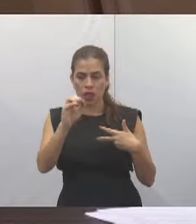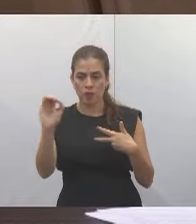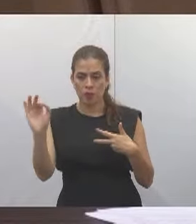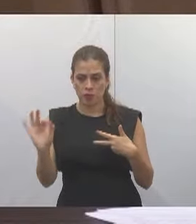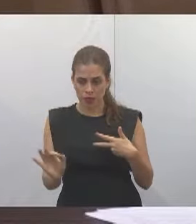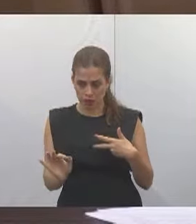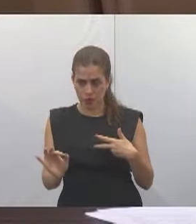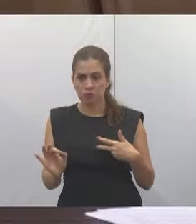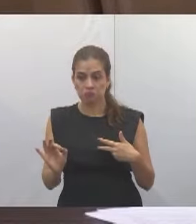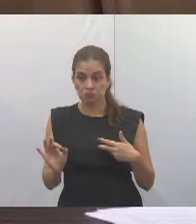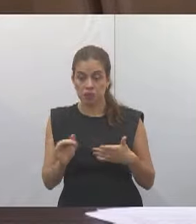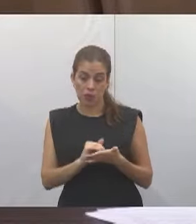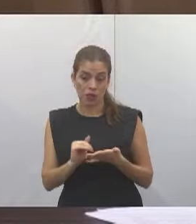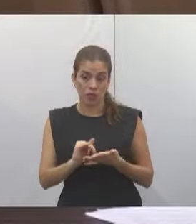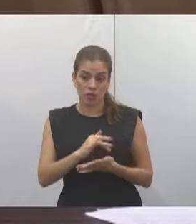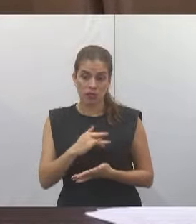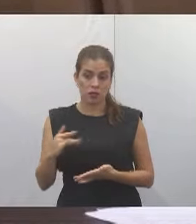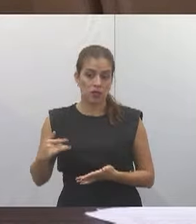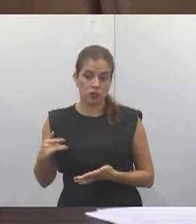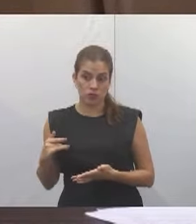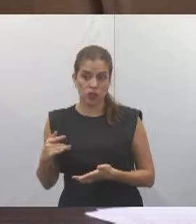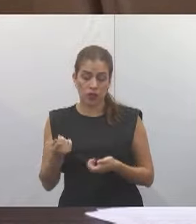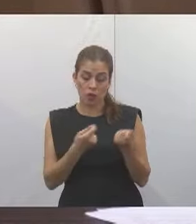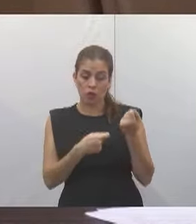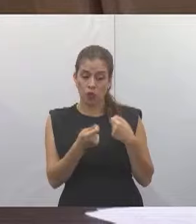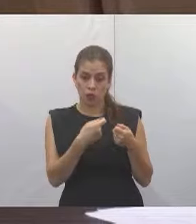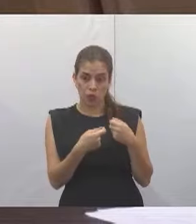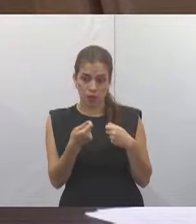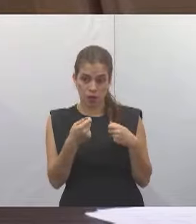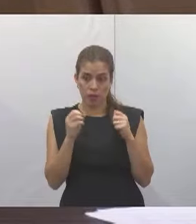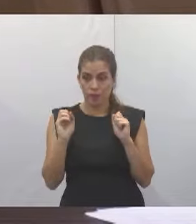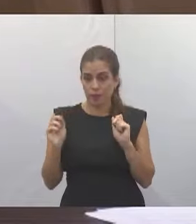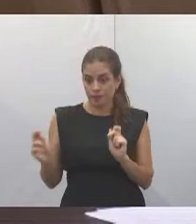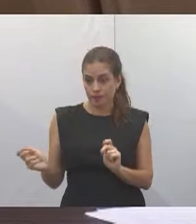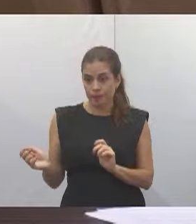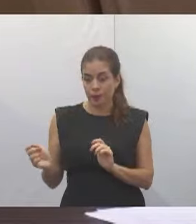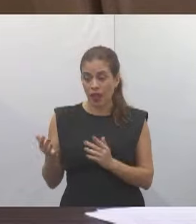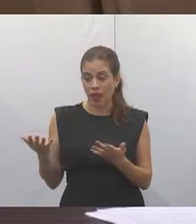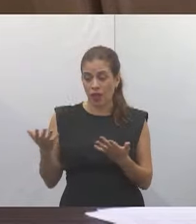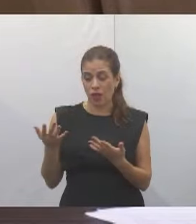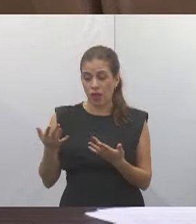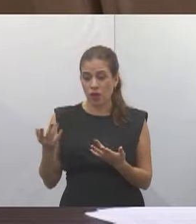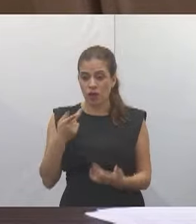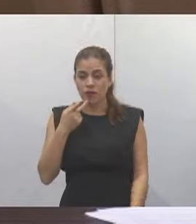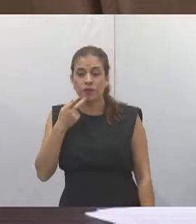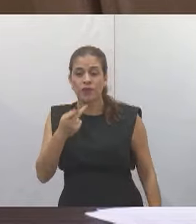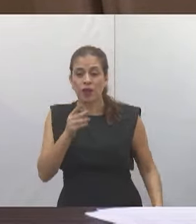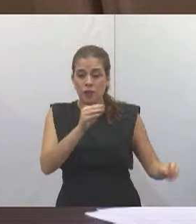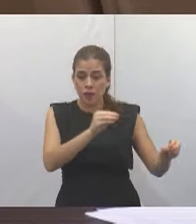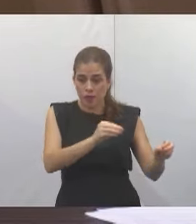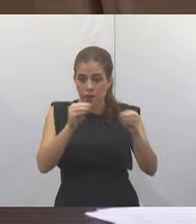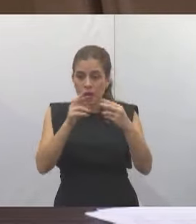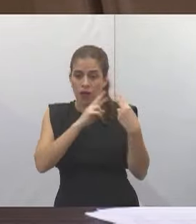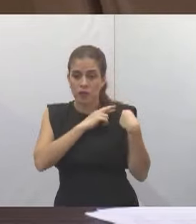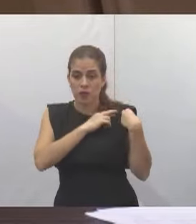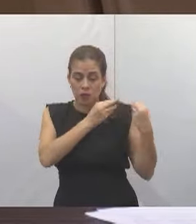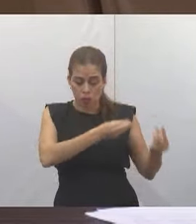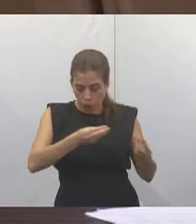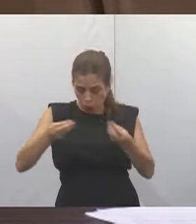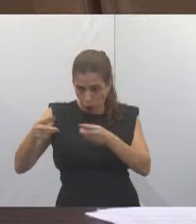ser a Secretaria de Saúde que ia controlar, administrar. Na fala da senhora, a senhora falou que vai passar a responsabilidade